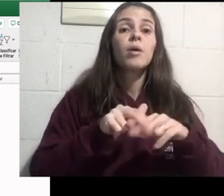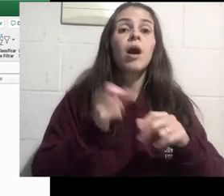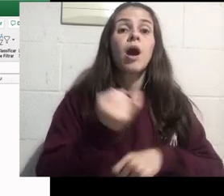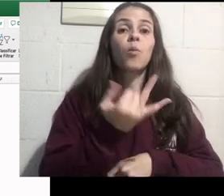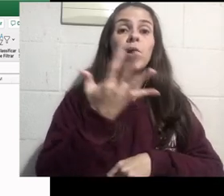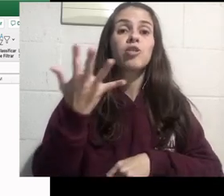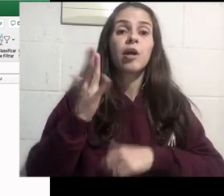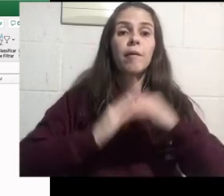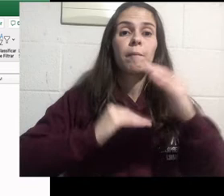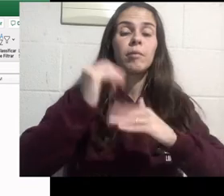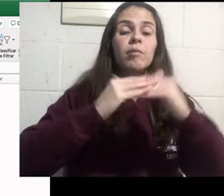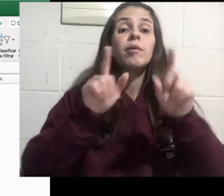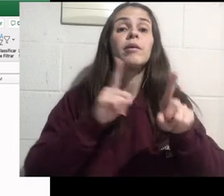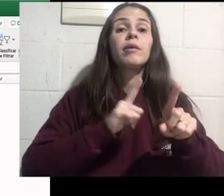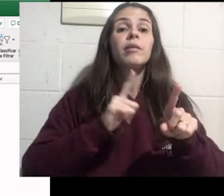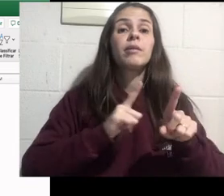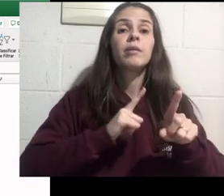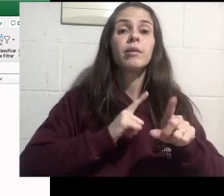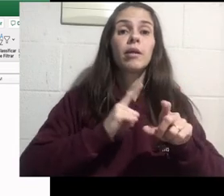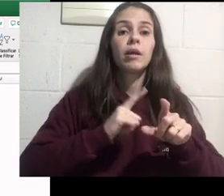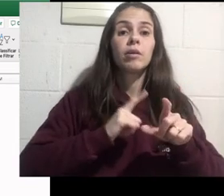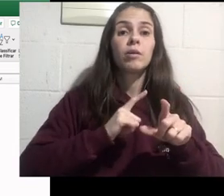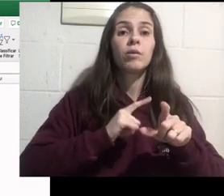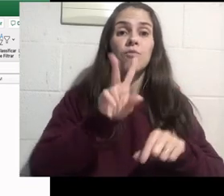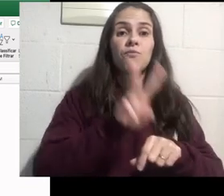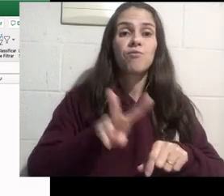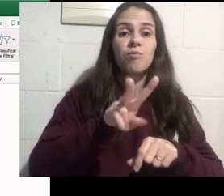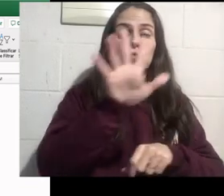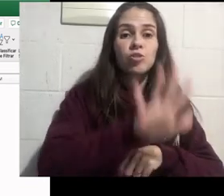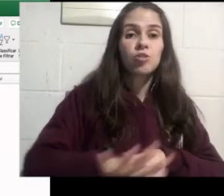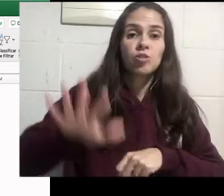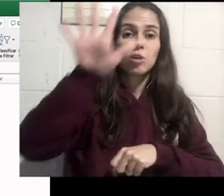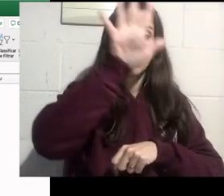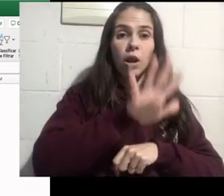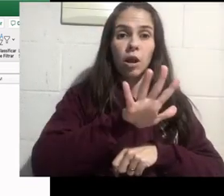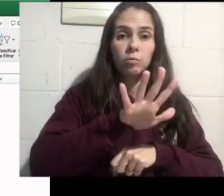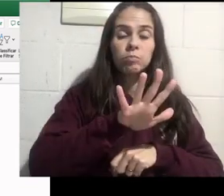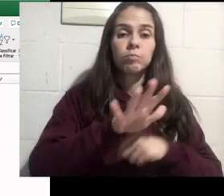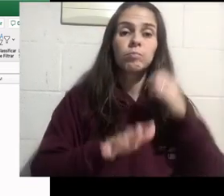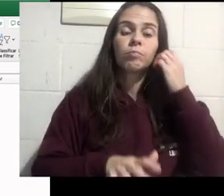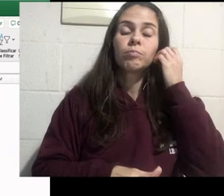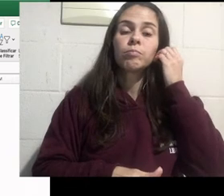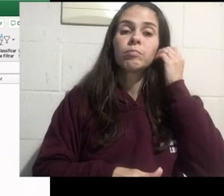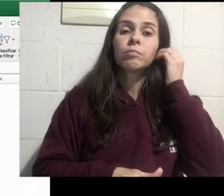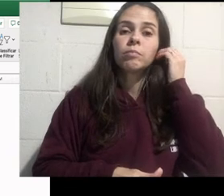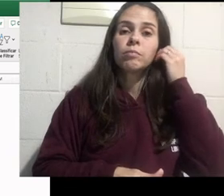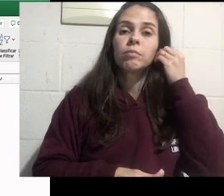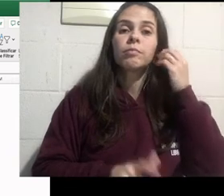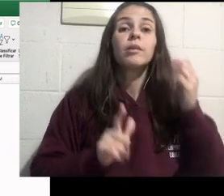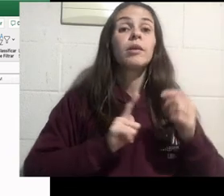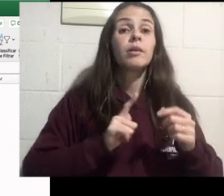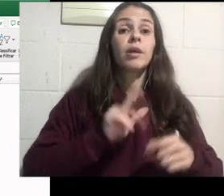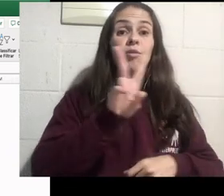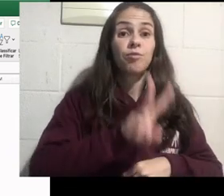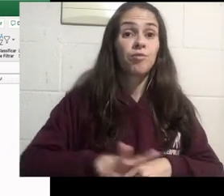foi produzida, e daí eu tenho o custo total, né, por unidade, ou o custo integral, e aqui eu tenho o